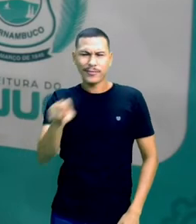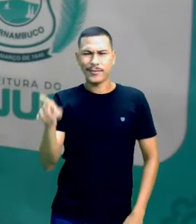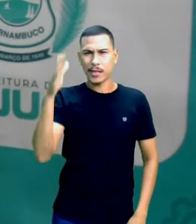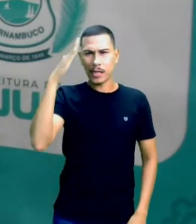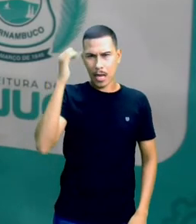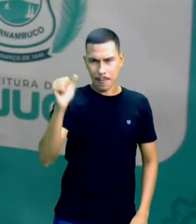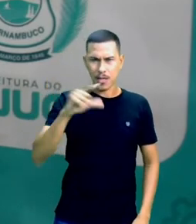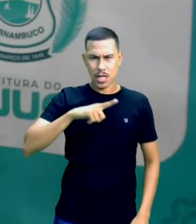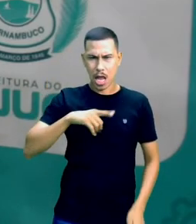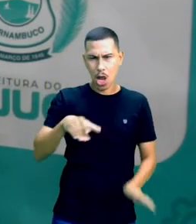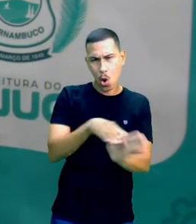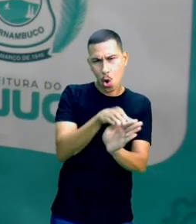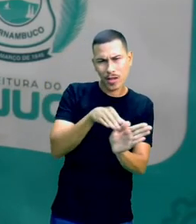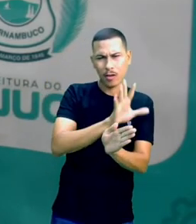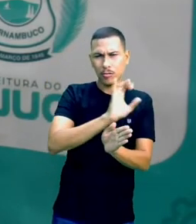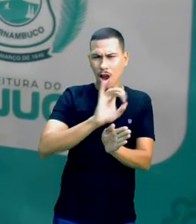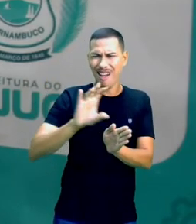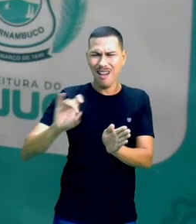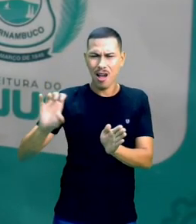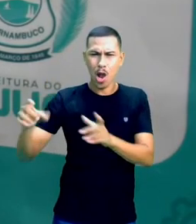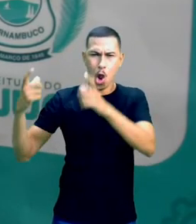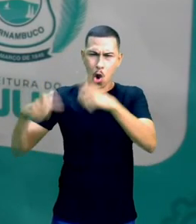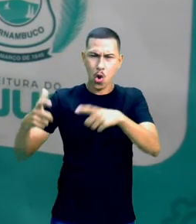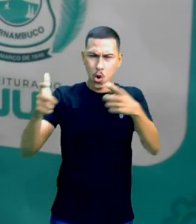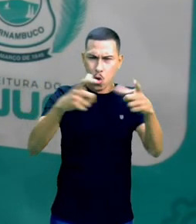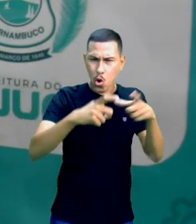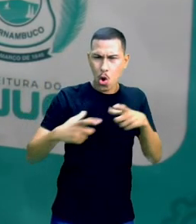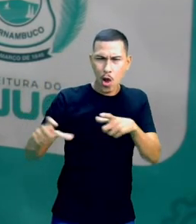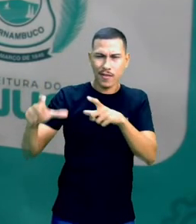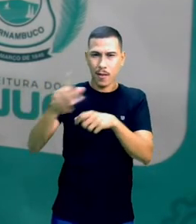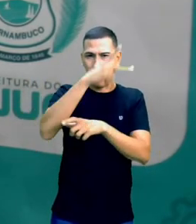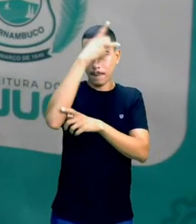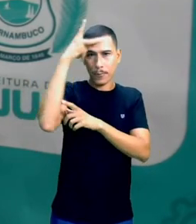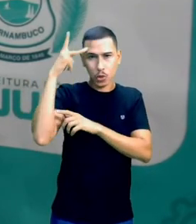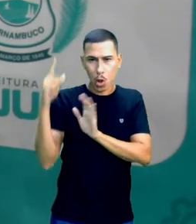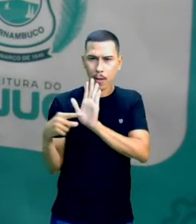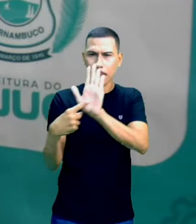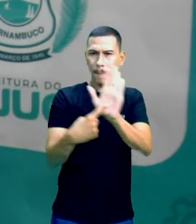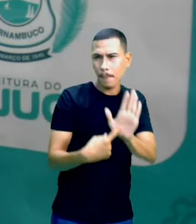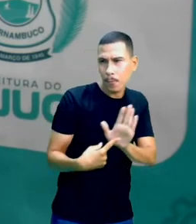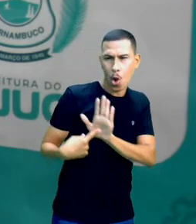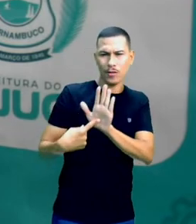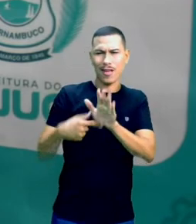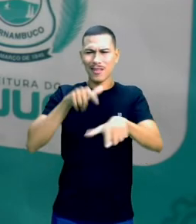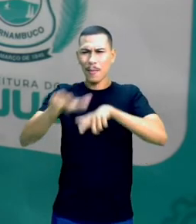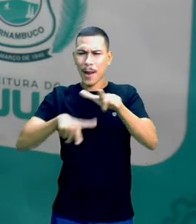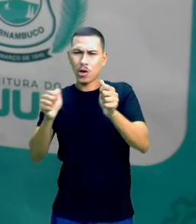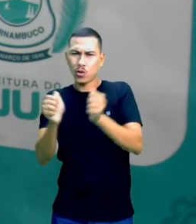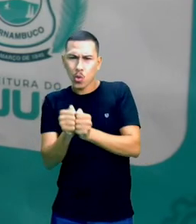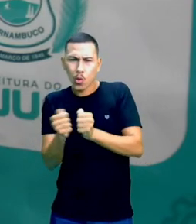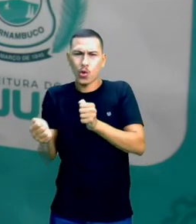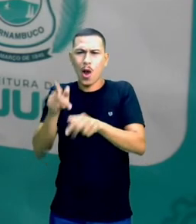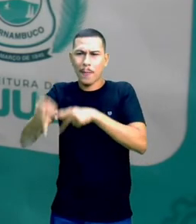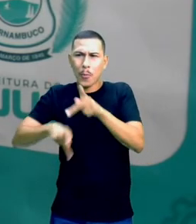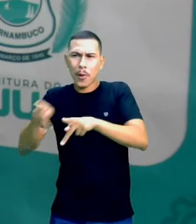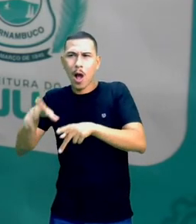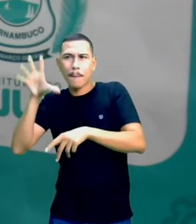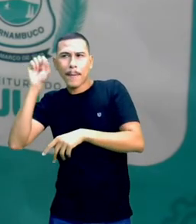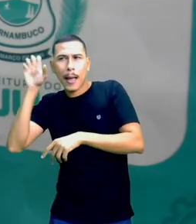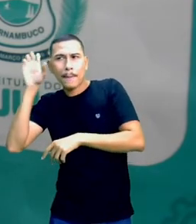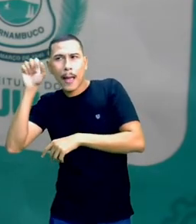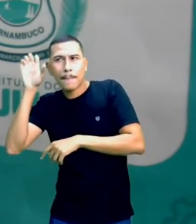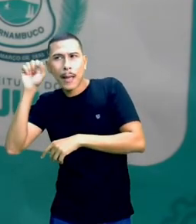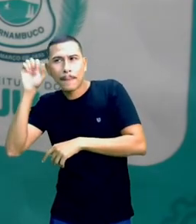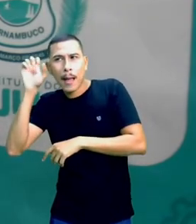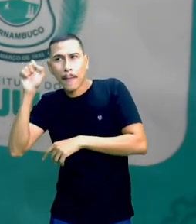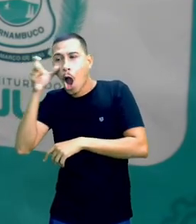existe conselho, sim, em cada distrito? Ou seja, são as pessoas que fazem a escuta da população, da comunidade local e que leva